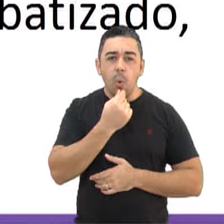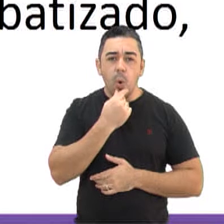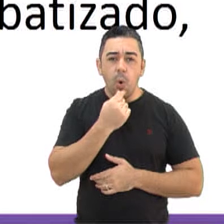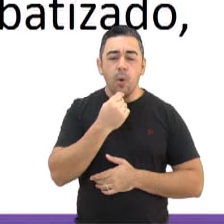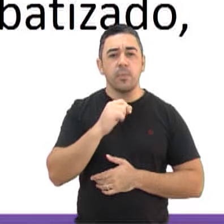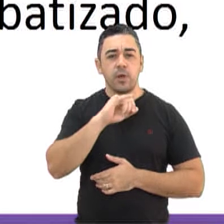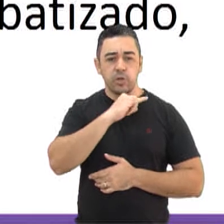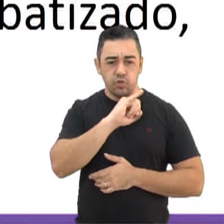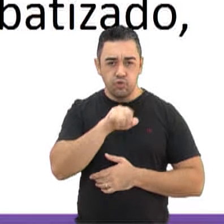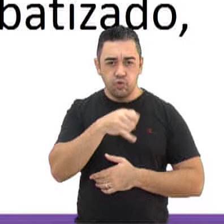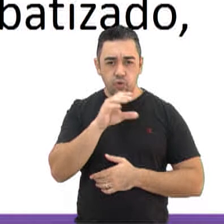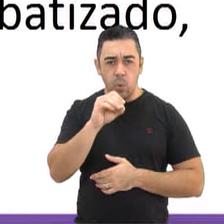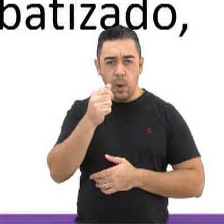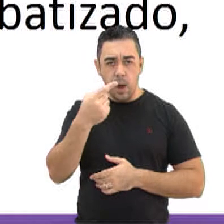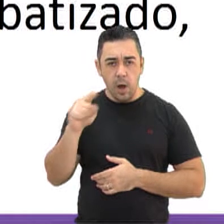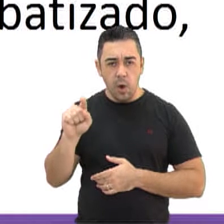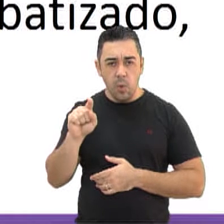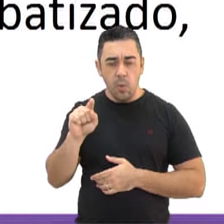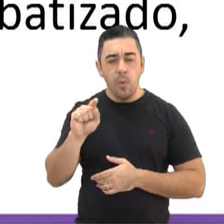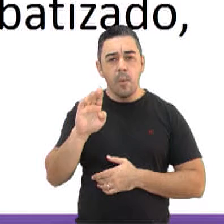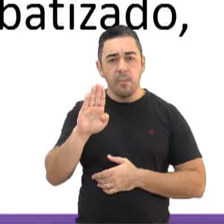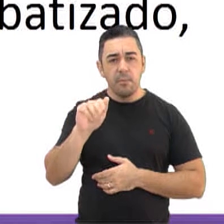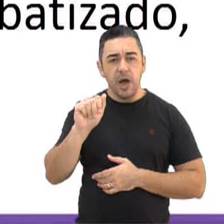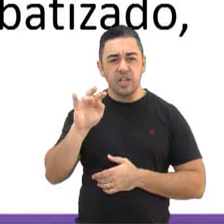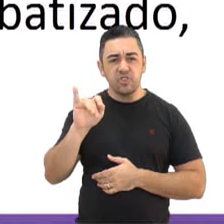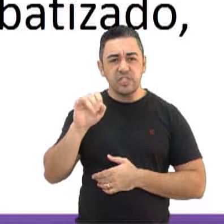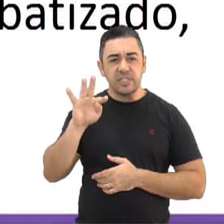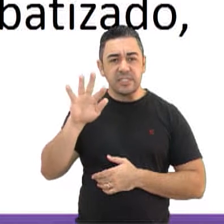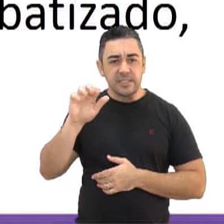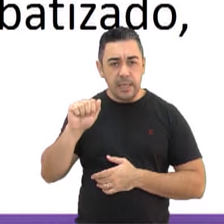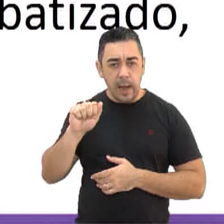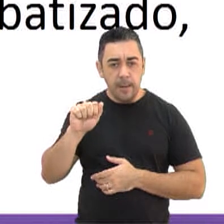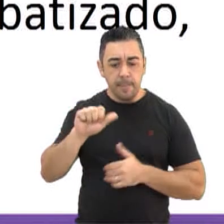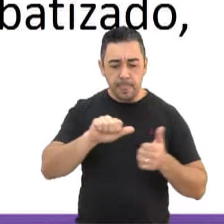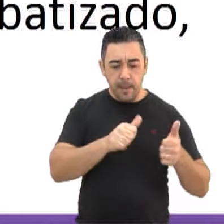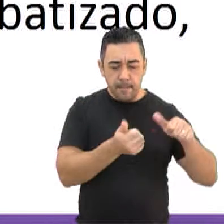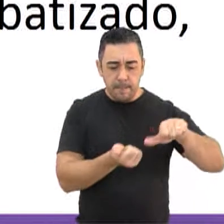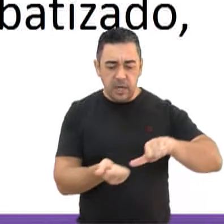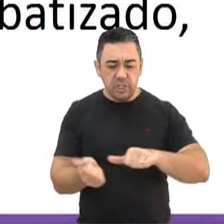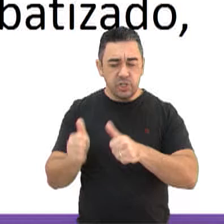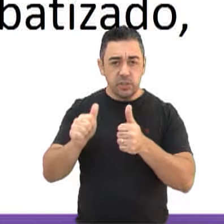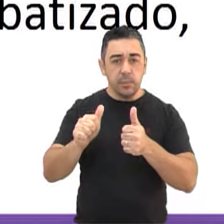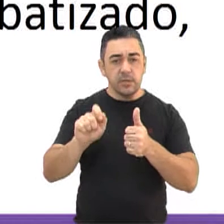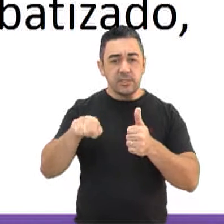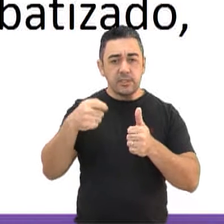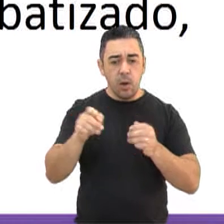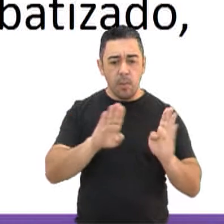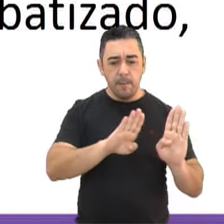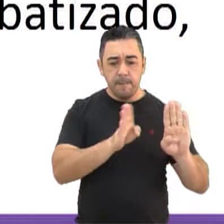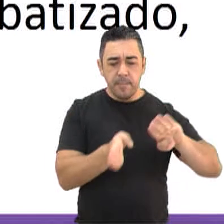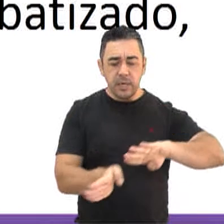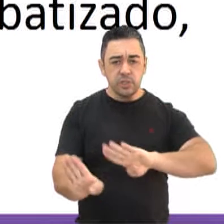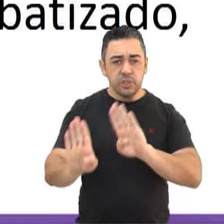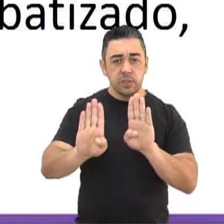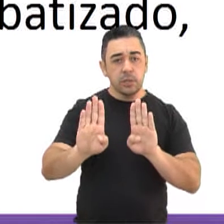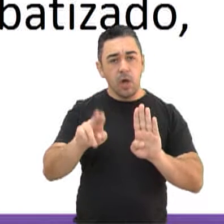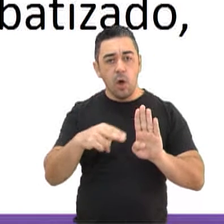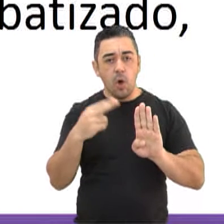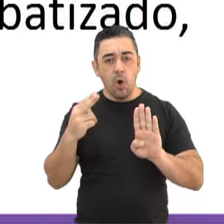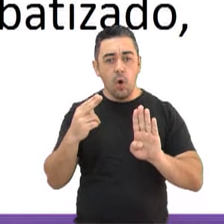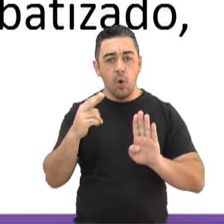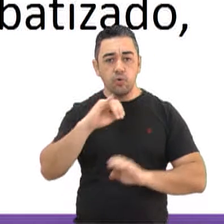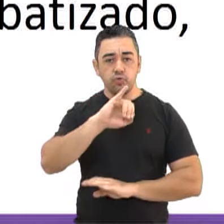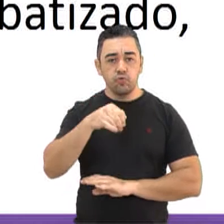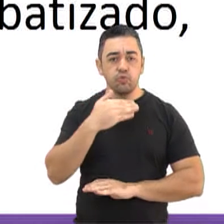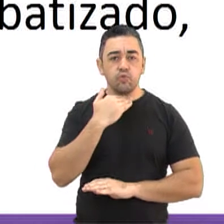no Rio Jordão, mas não é aqui no Rio Jordão, é lá lá no Oriente Médio.